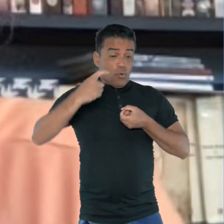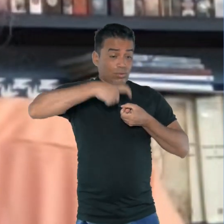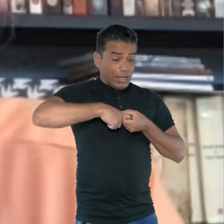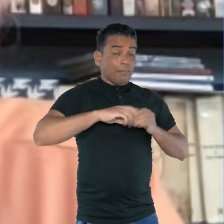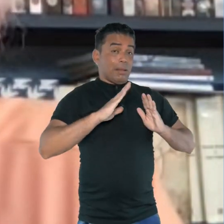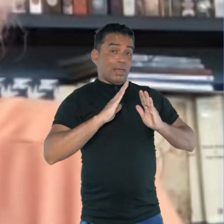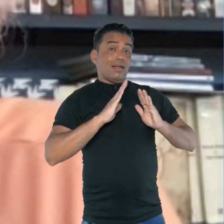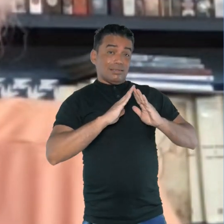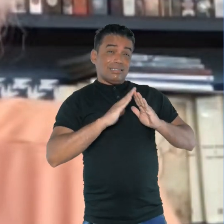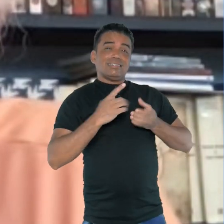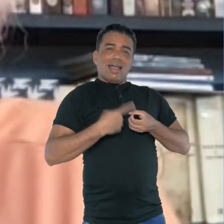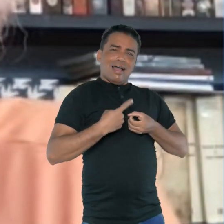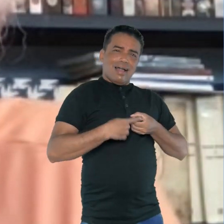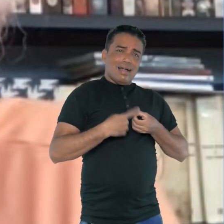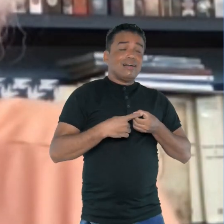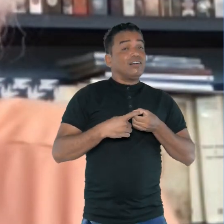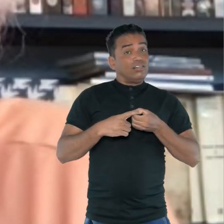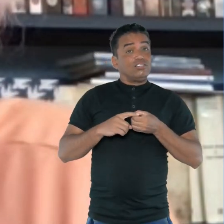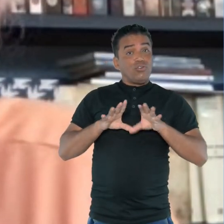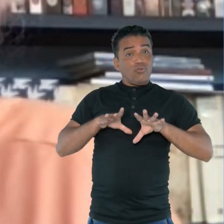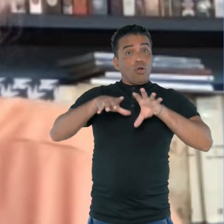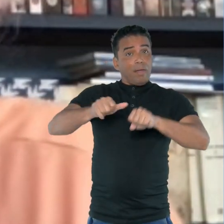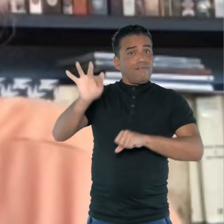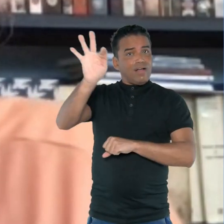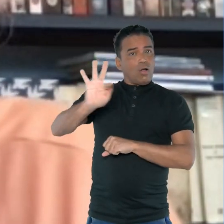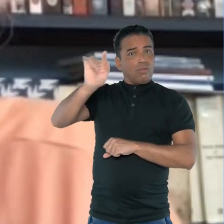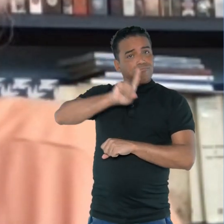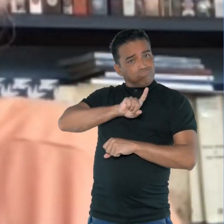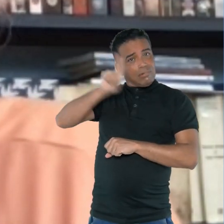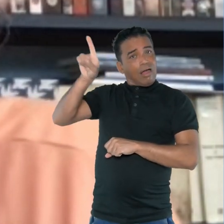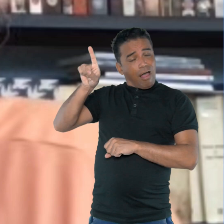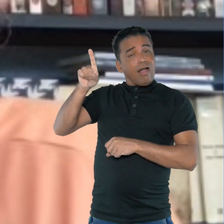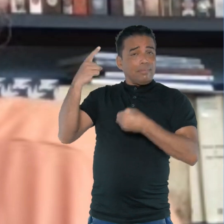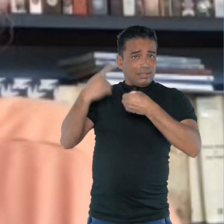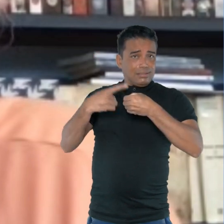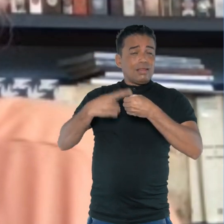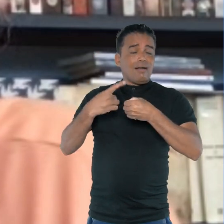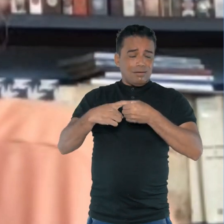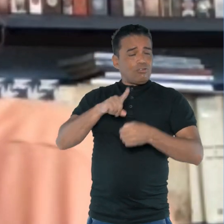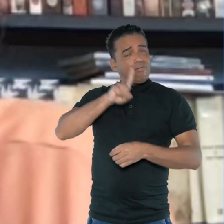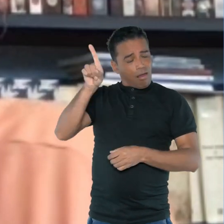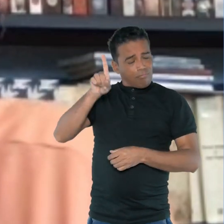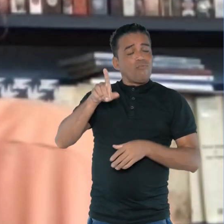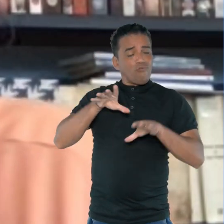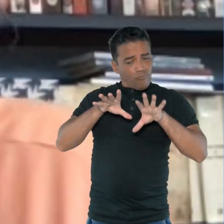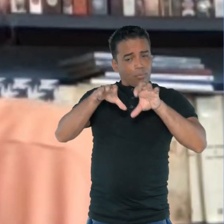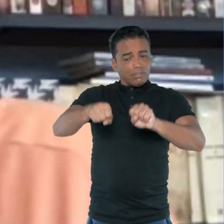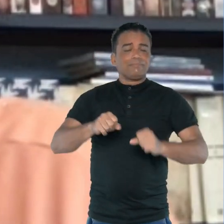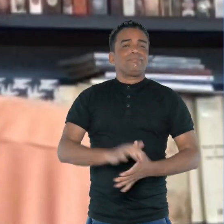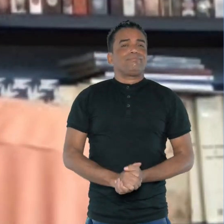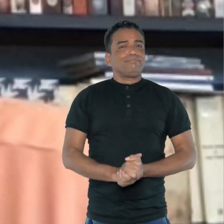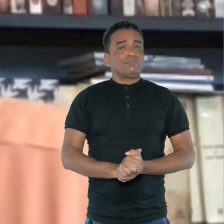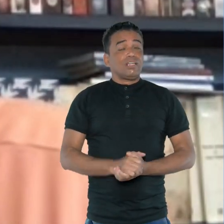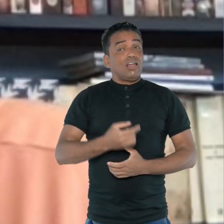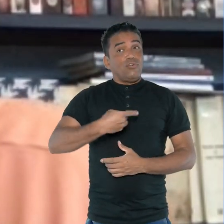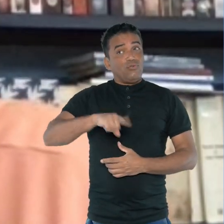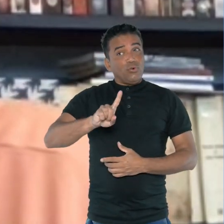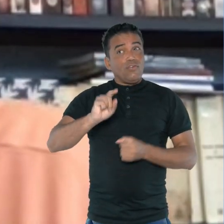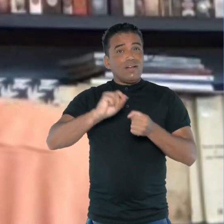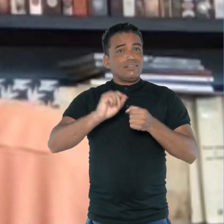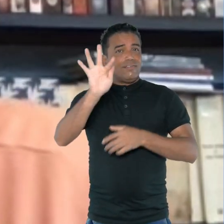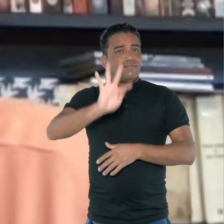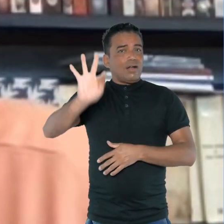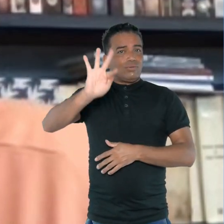formei em curso superior por lá, e aí, veja só, eu fui fazer